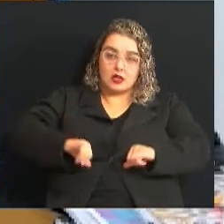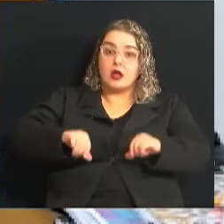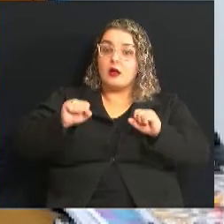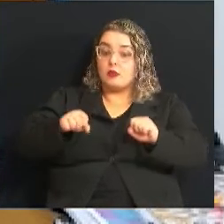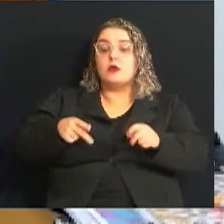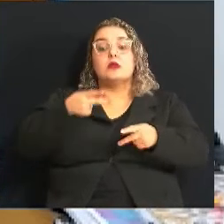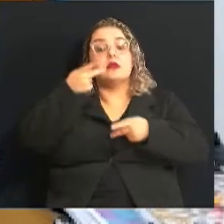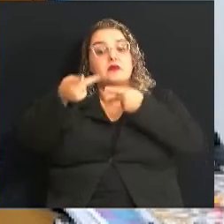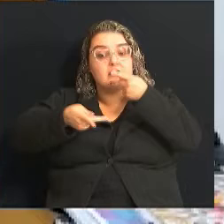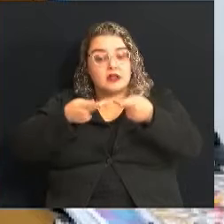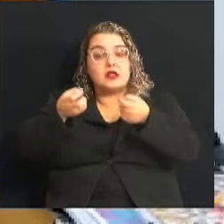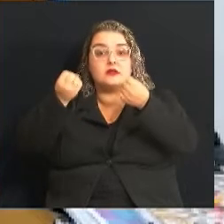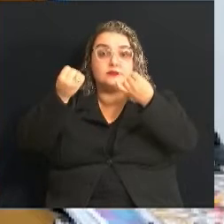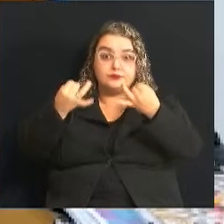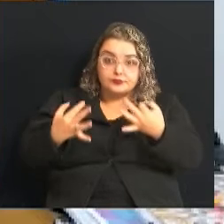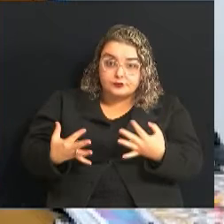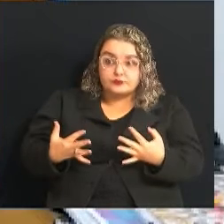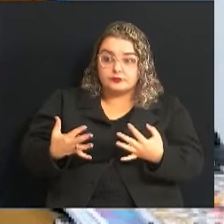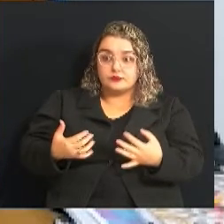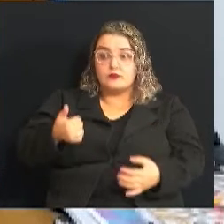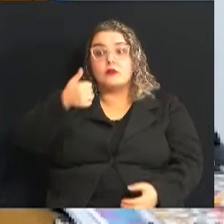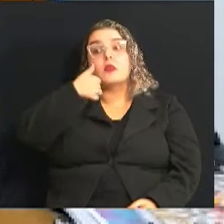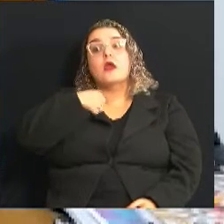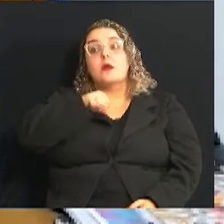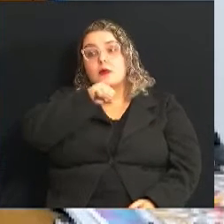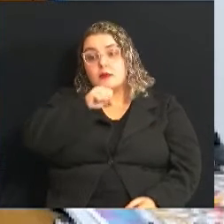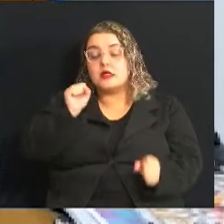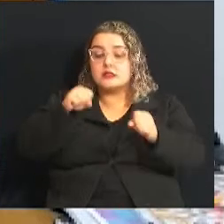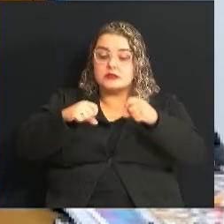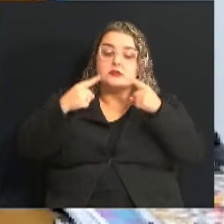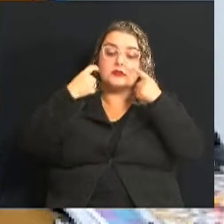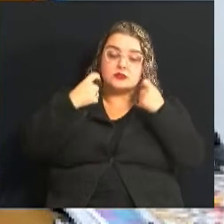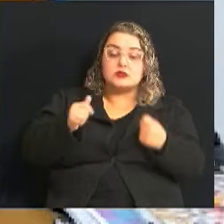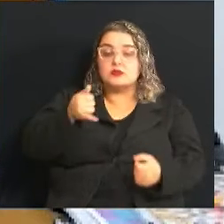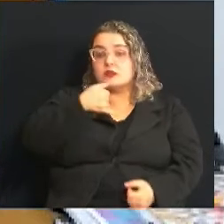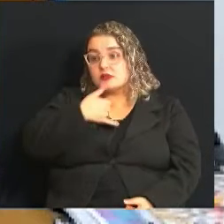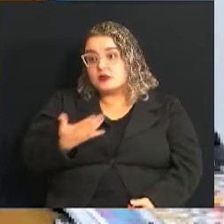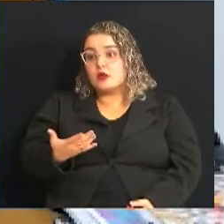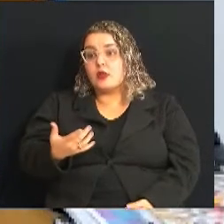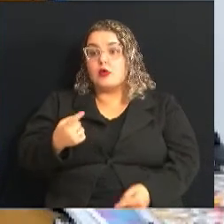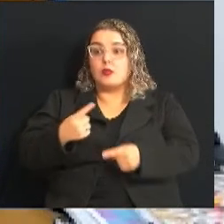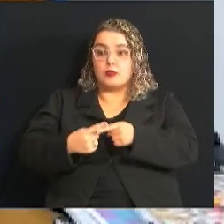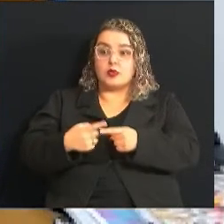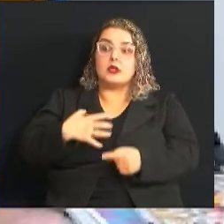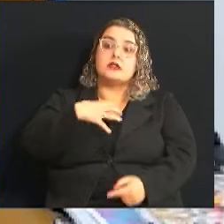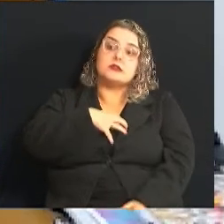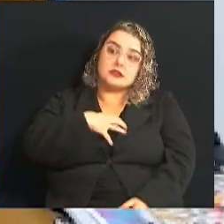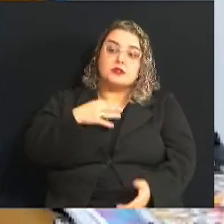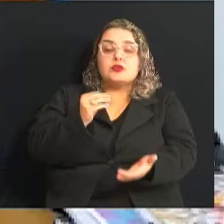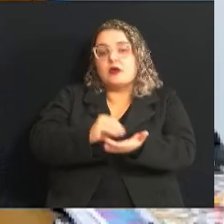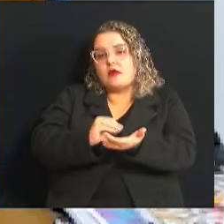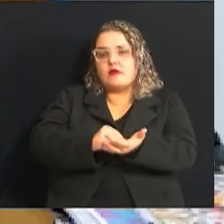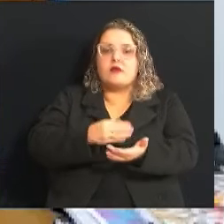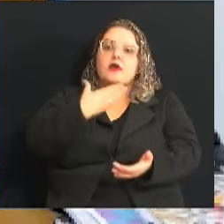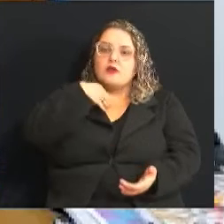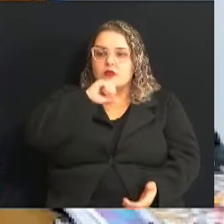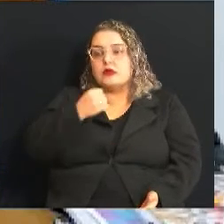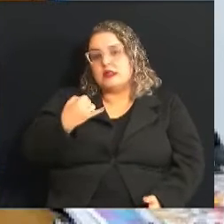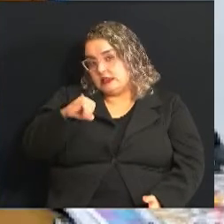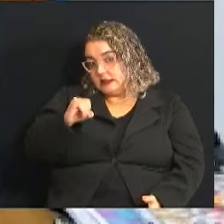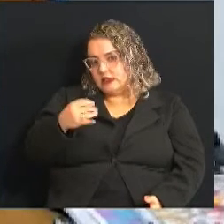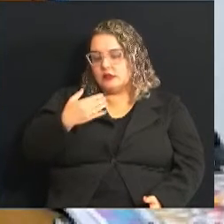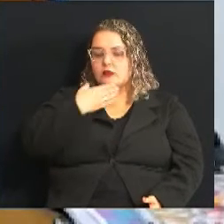explicar. Olha, a mamãe sim está chorando, a mamãe está triste, porque a mamãe sente muita falta do papai, né? Por exemplo, se foi um pai que